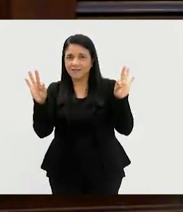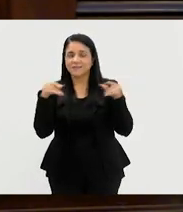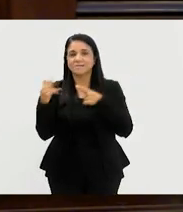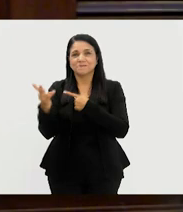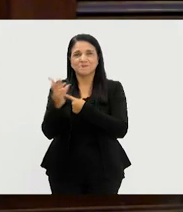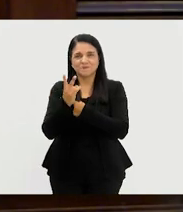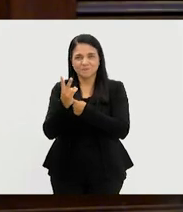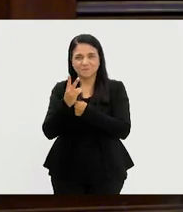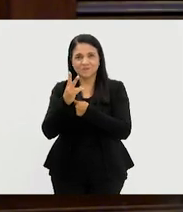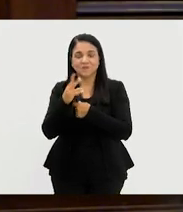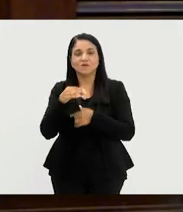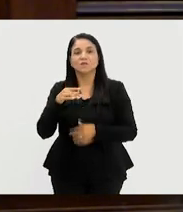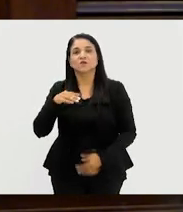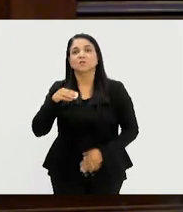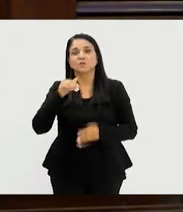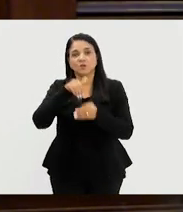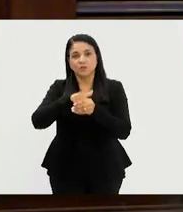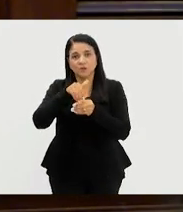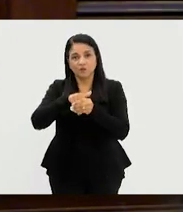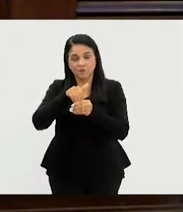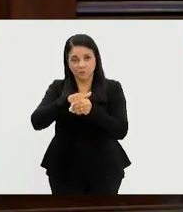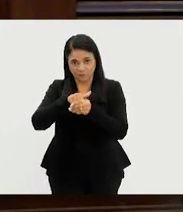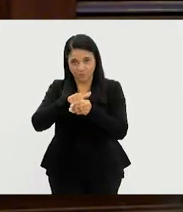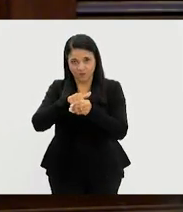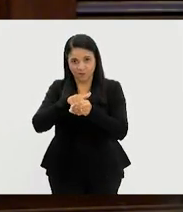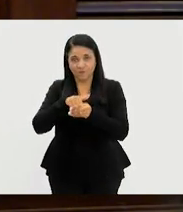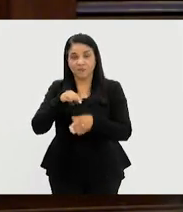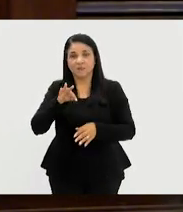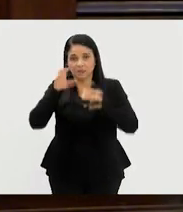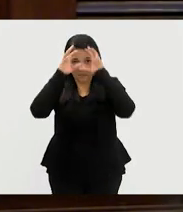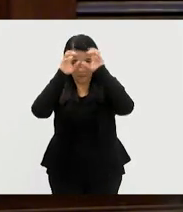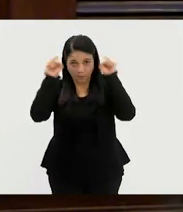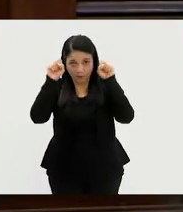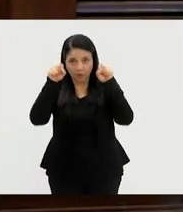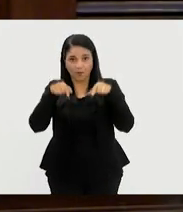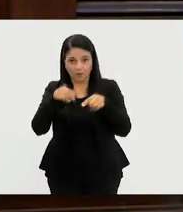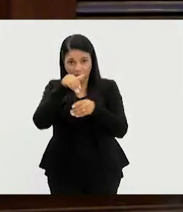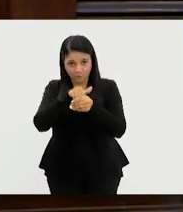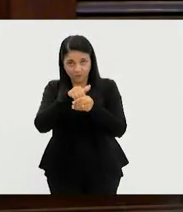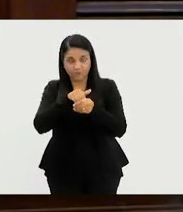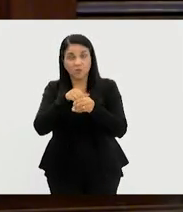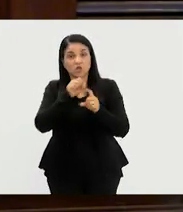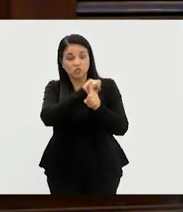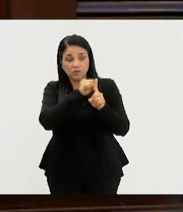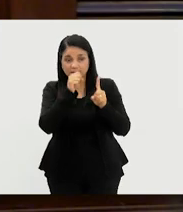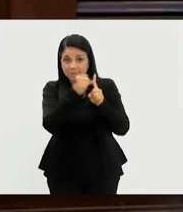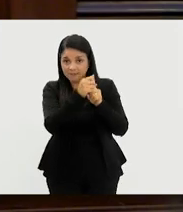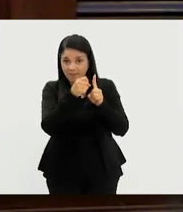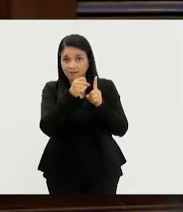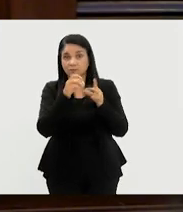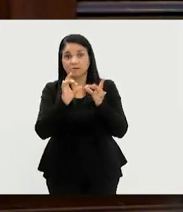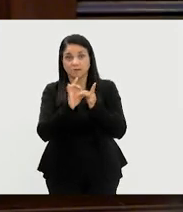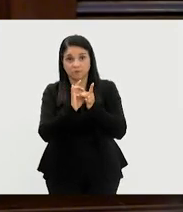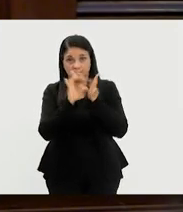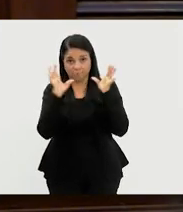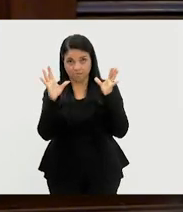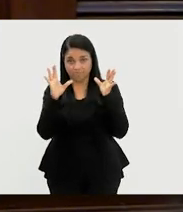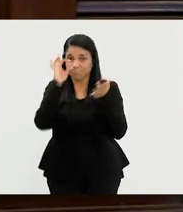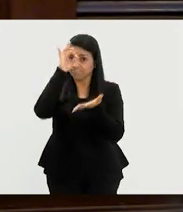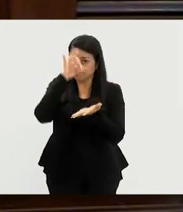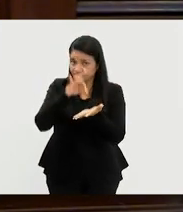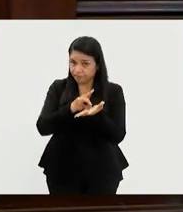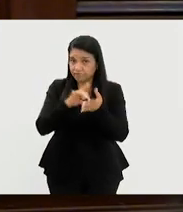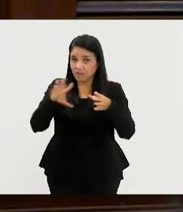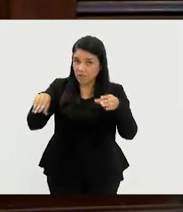Tribunal Superior Eleitoral: uma sociedade realmente democrática inclui